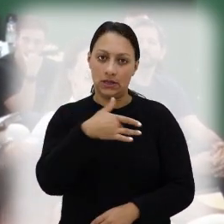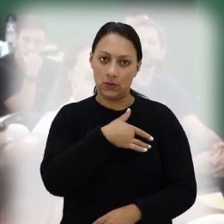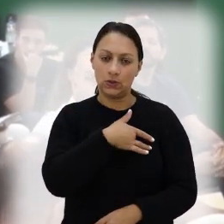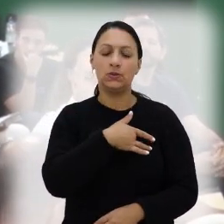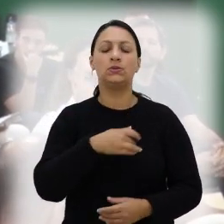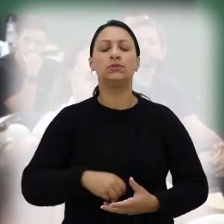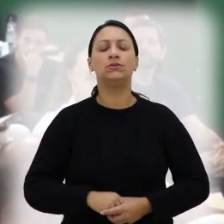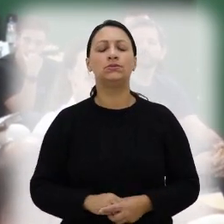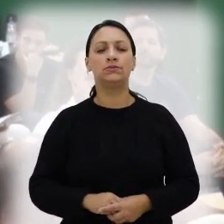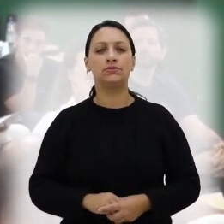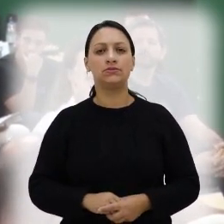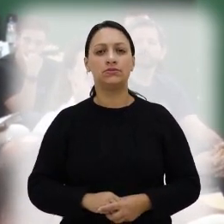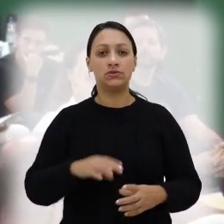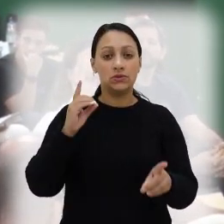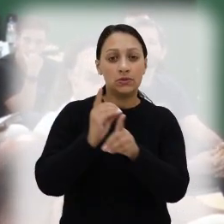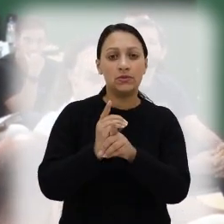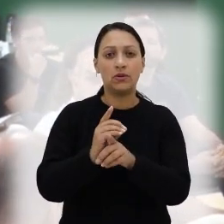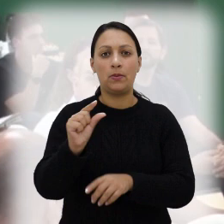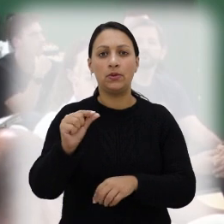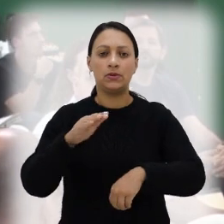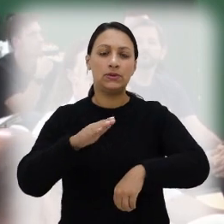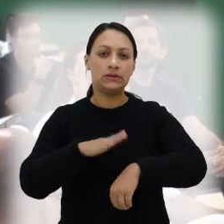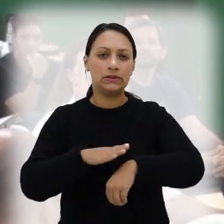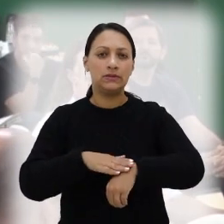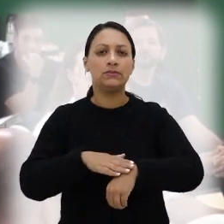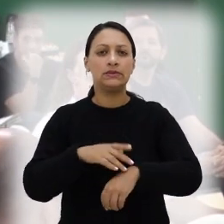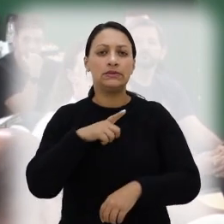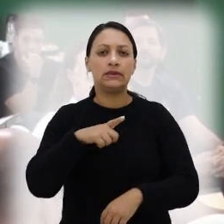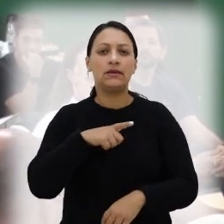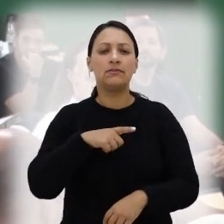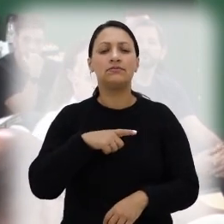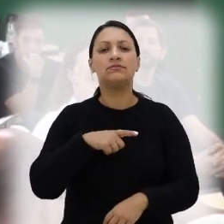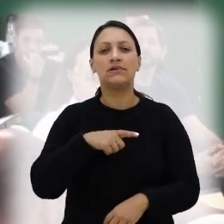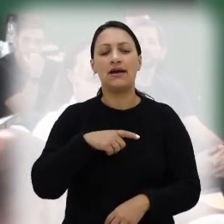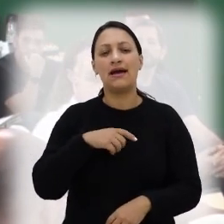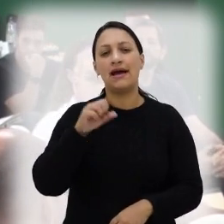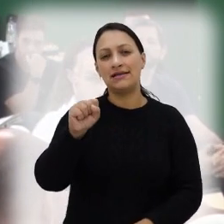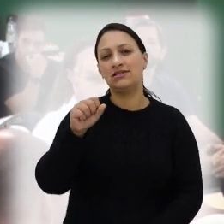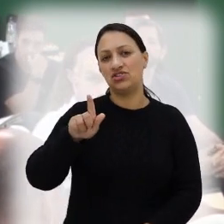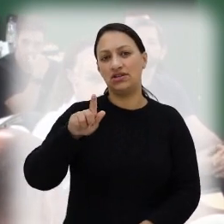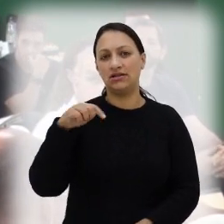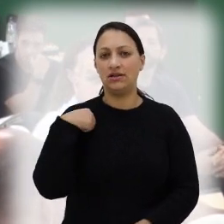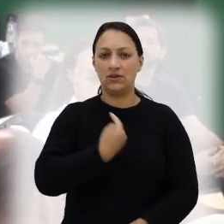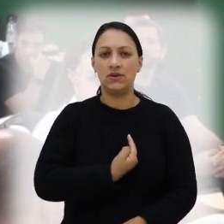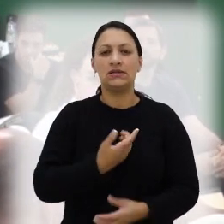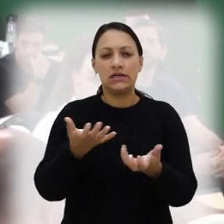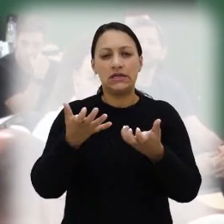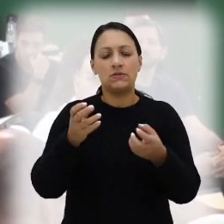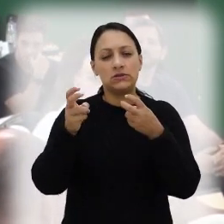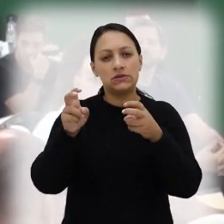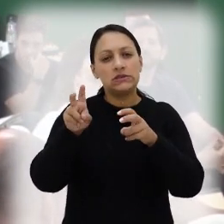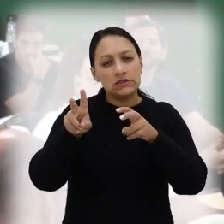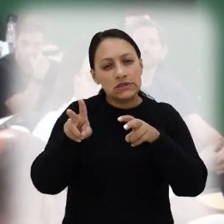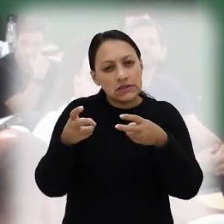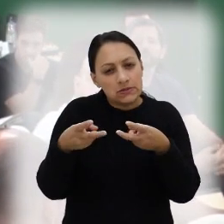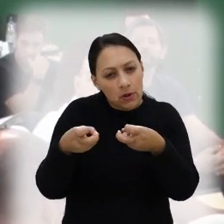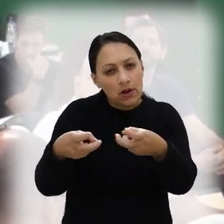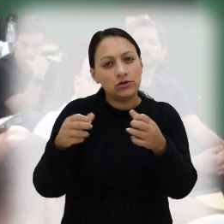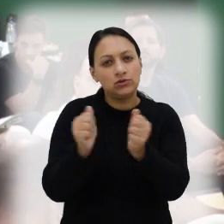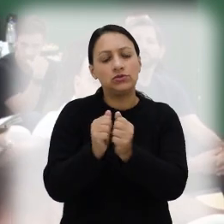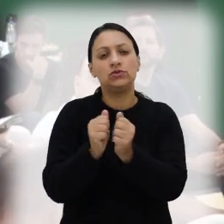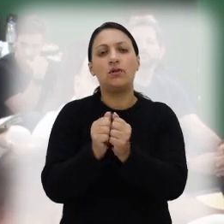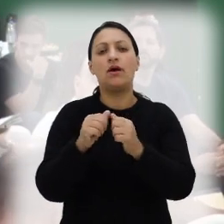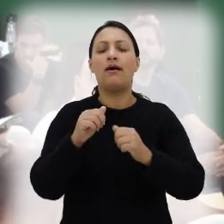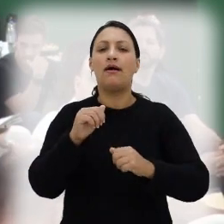né? E descobrimos recentemente ter uma pegada bem ESG na nossa solução e a gente quer poder explorar isso aí junto com as âncoras e com os